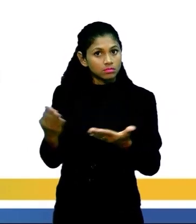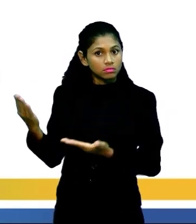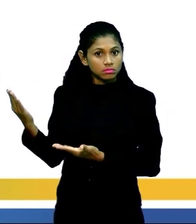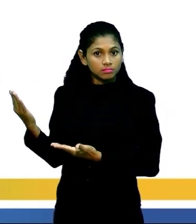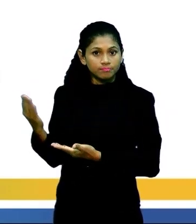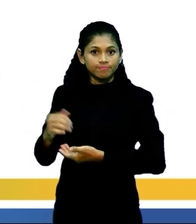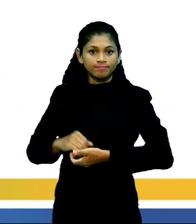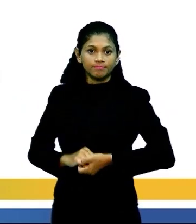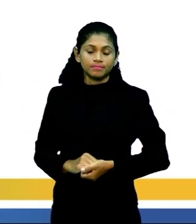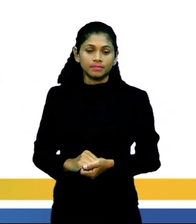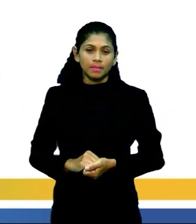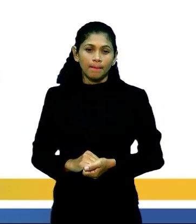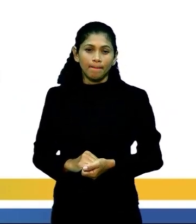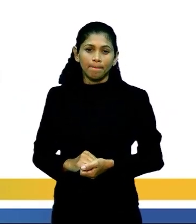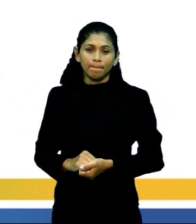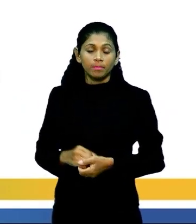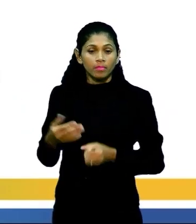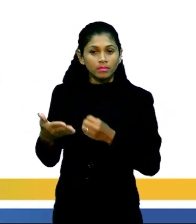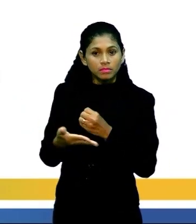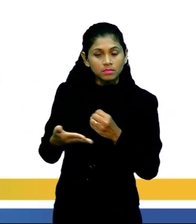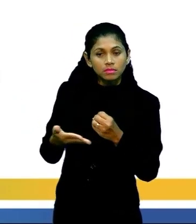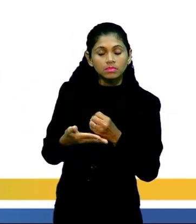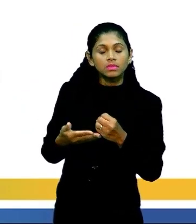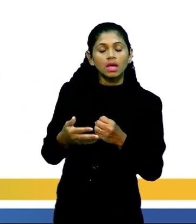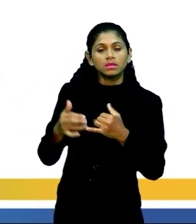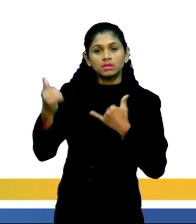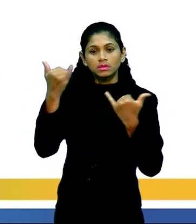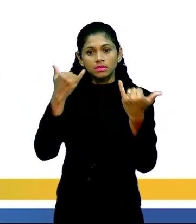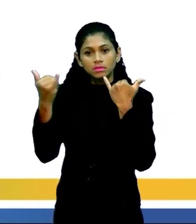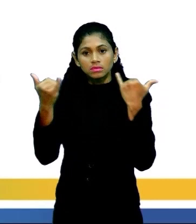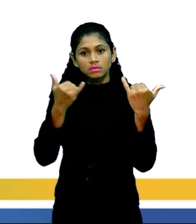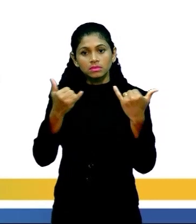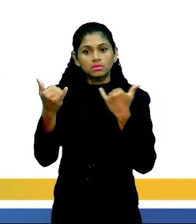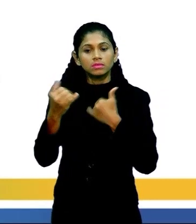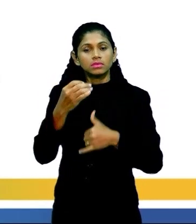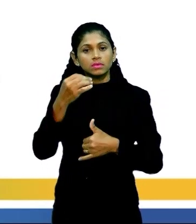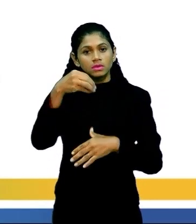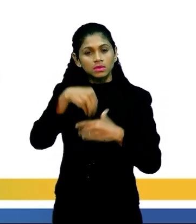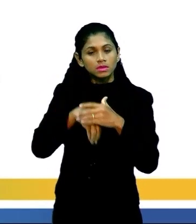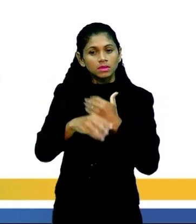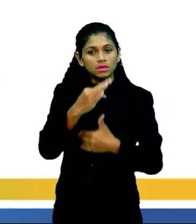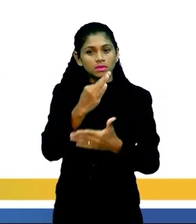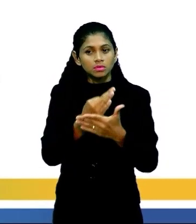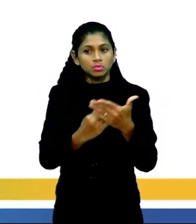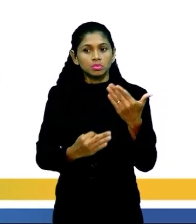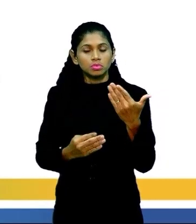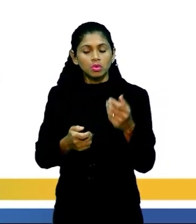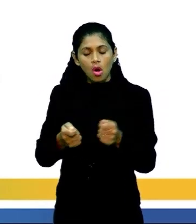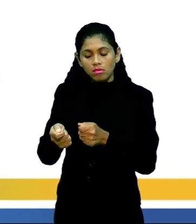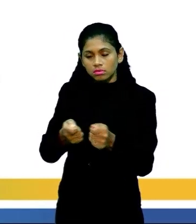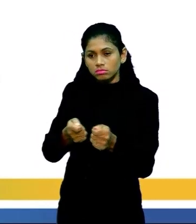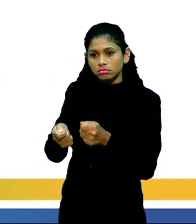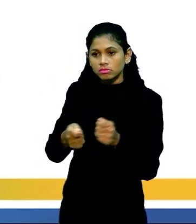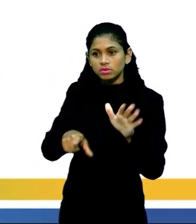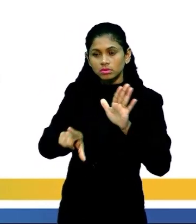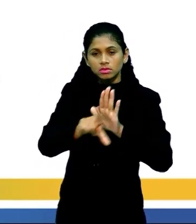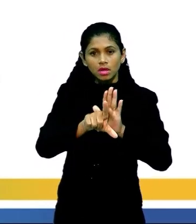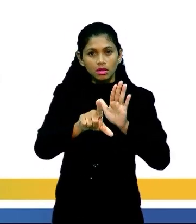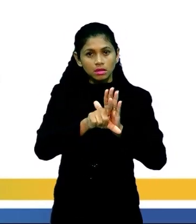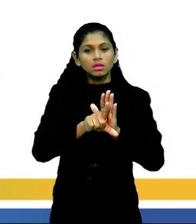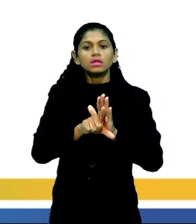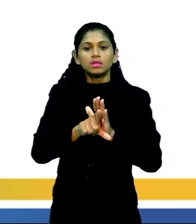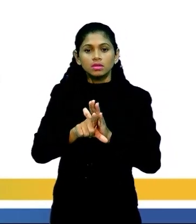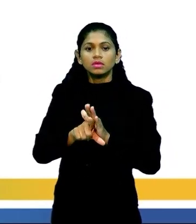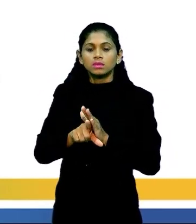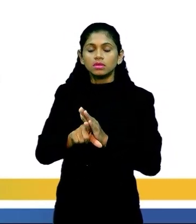situação colocada no texto apresentado, para que as leis e resoluções que controlam o conteúdo comercial direcionado às